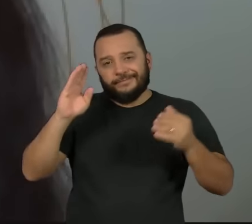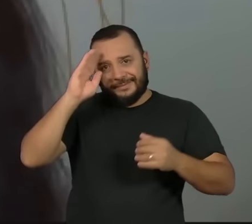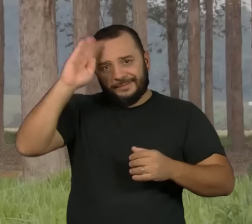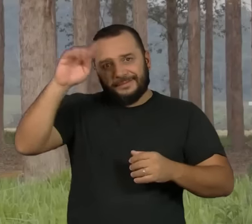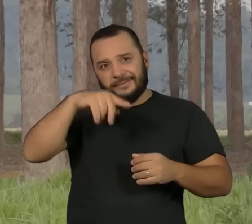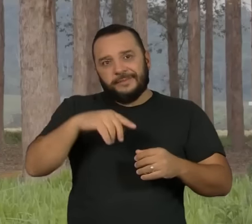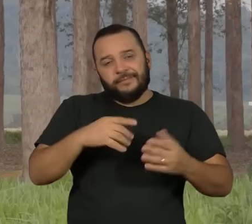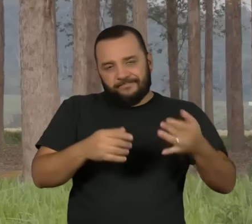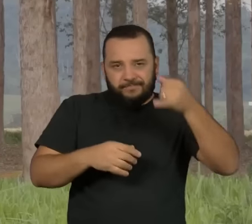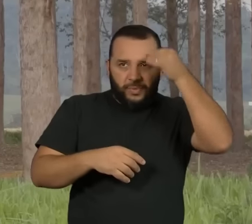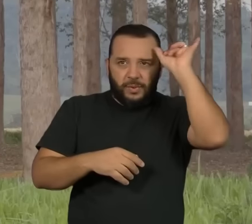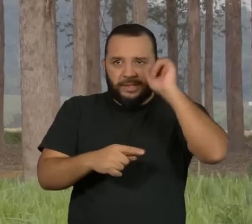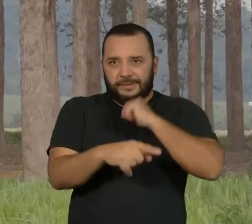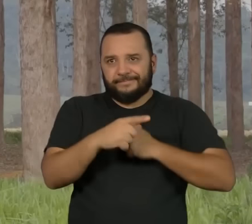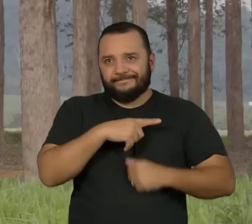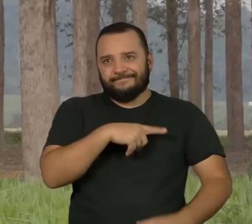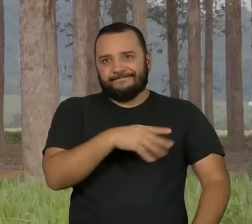bovina.